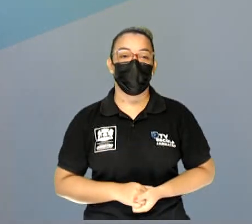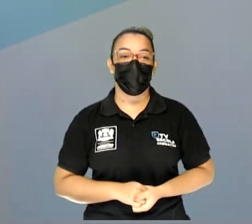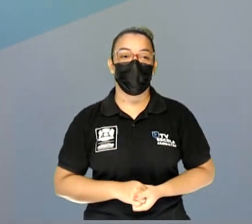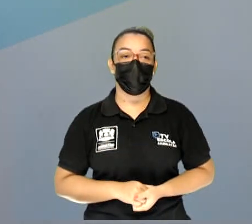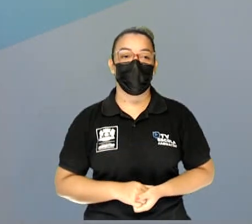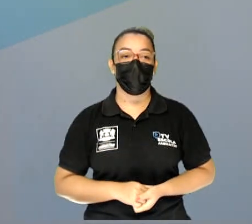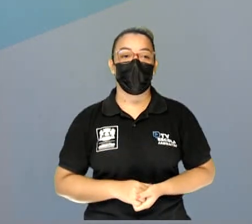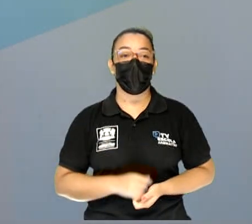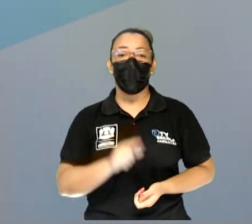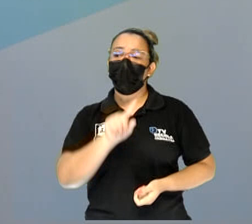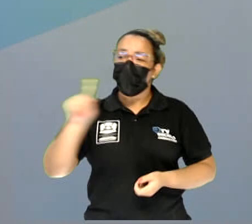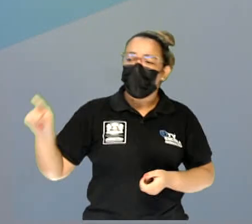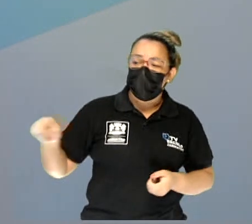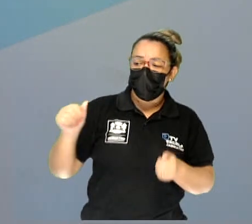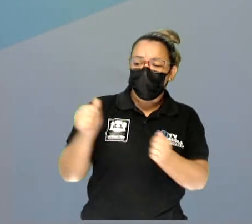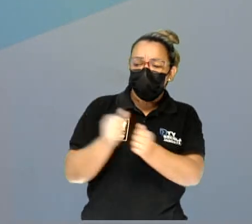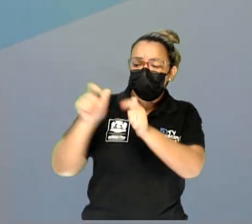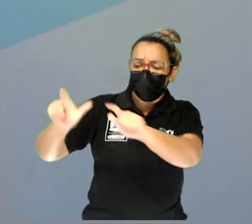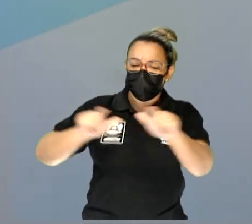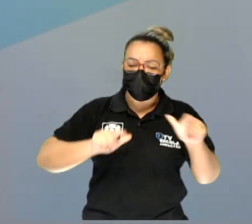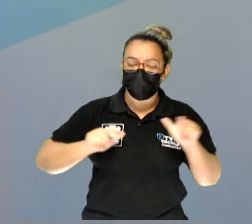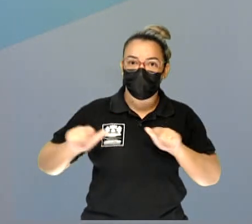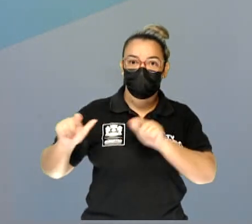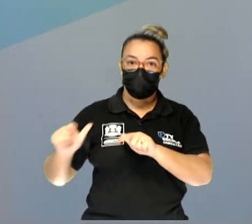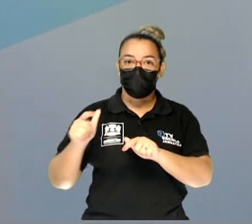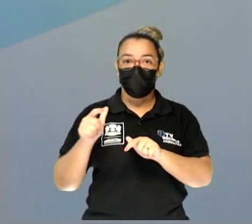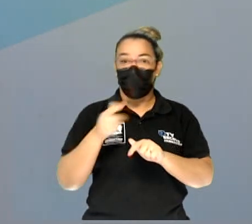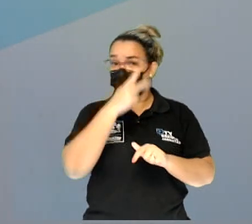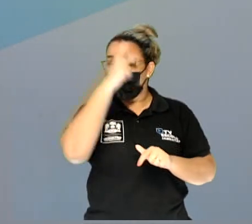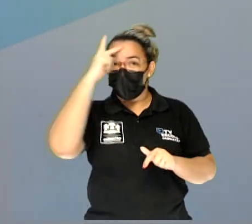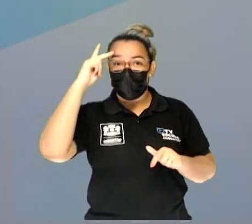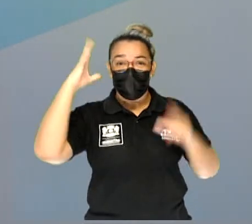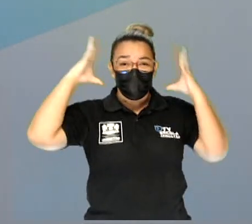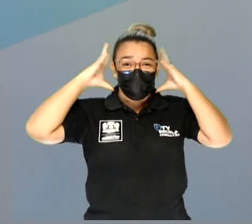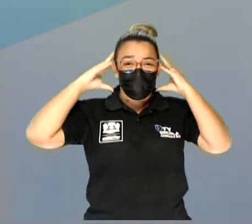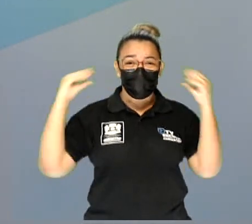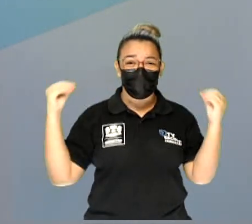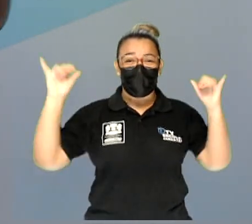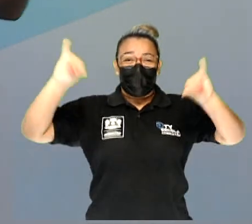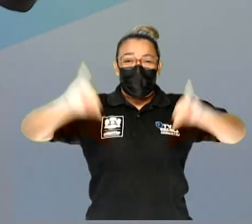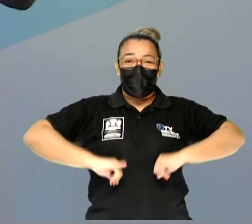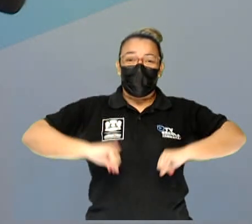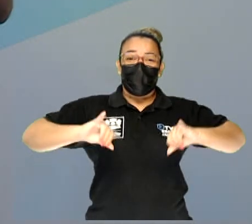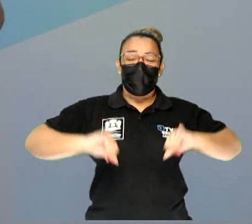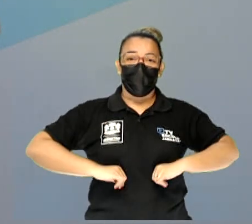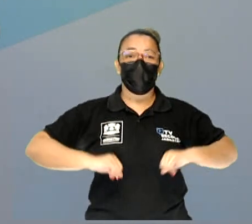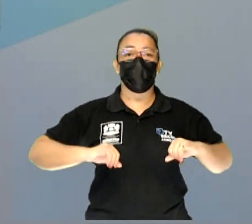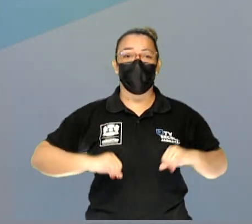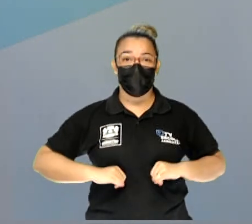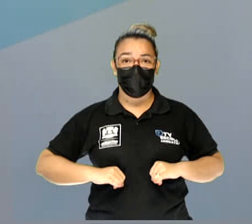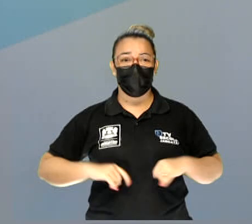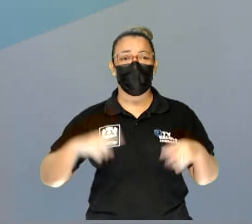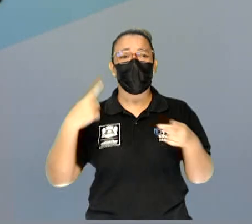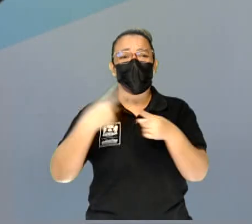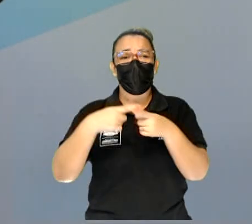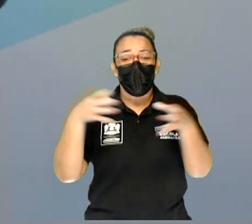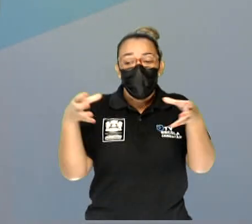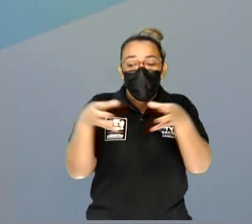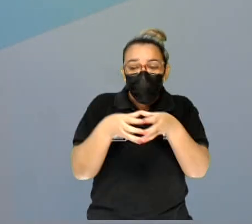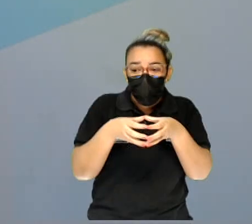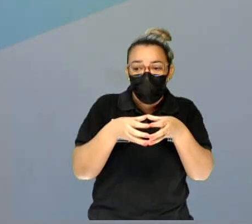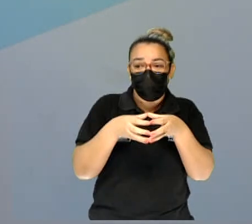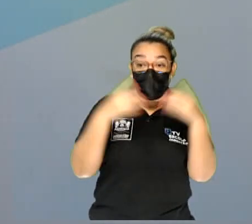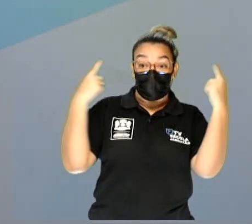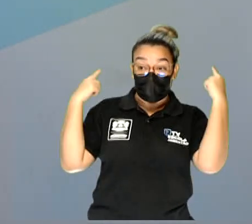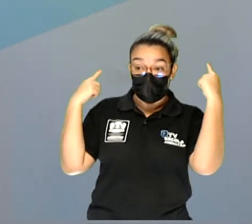com a mobilização das forças locais, os holandeses começaram a sofrer com a intervenção justamente desse grupo cada vez mais